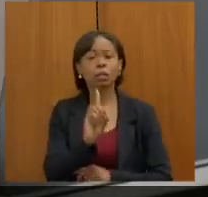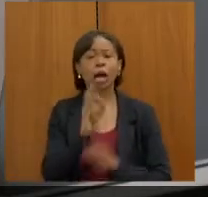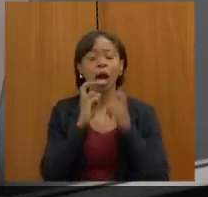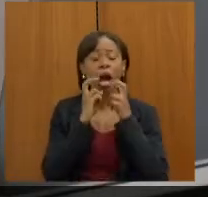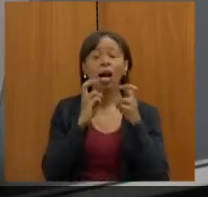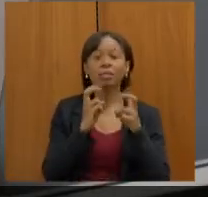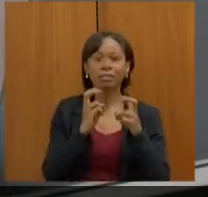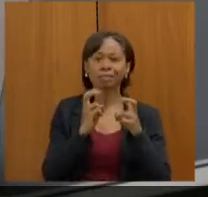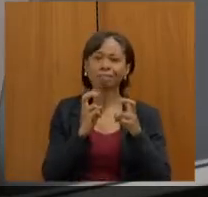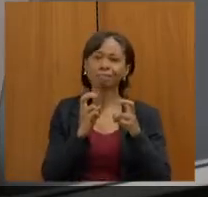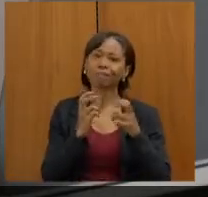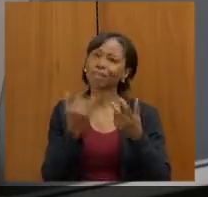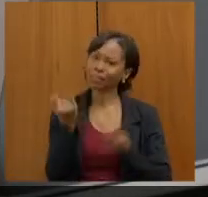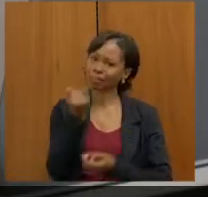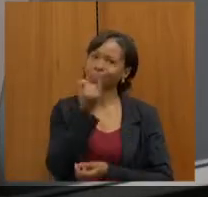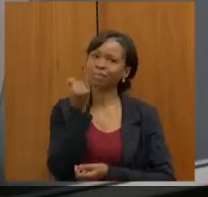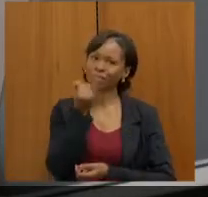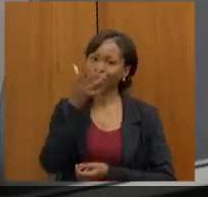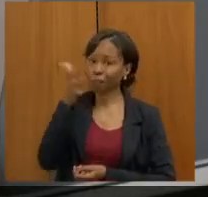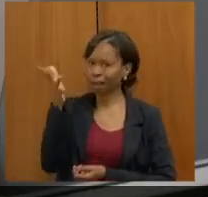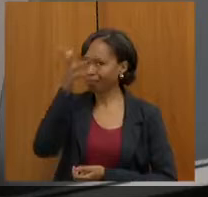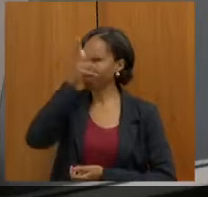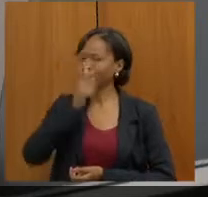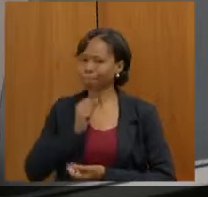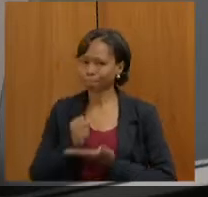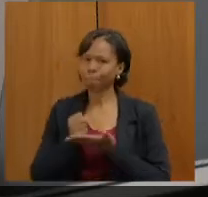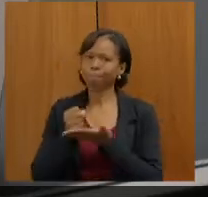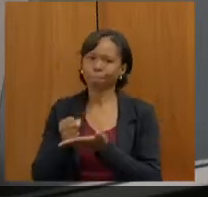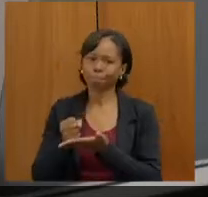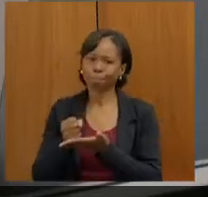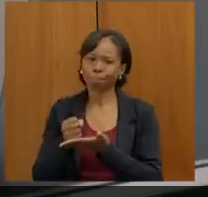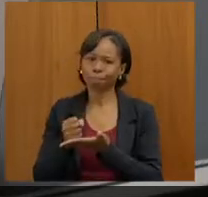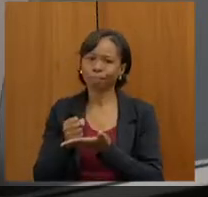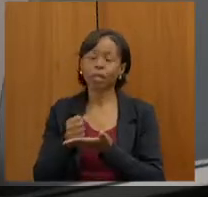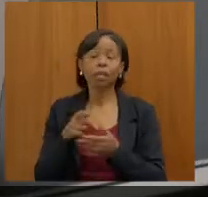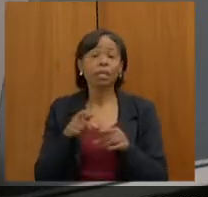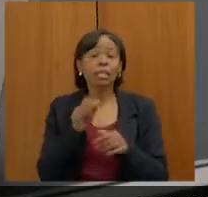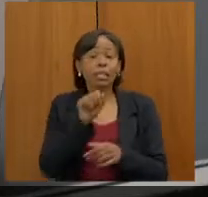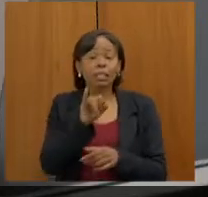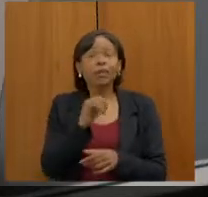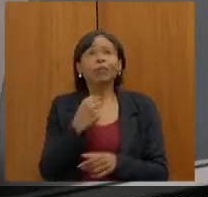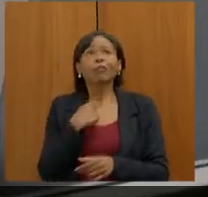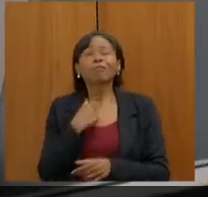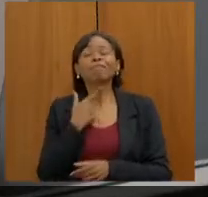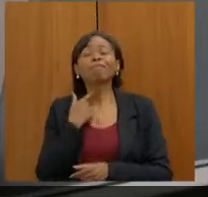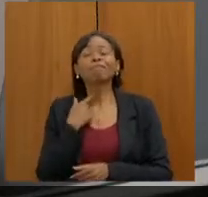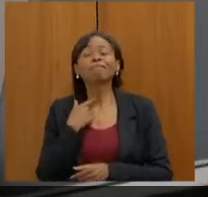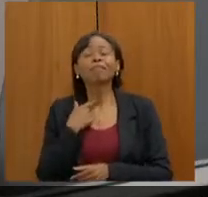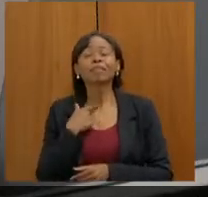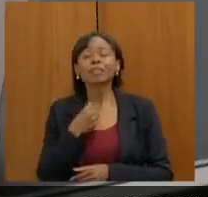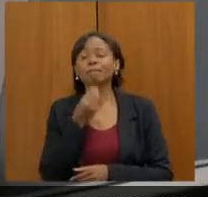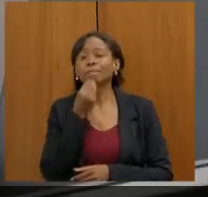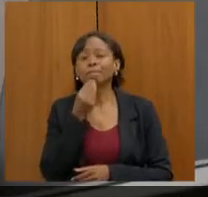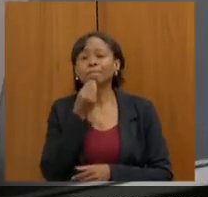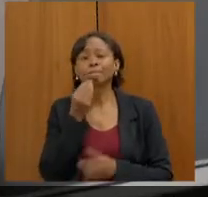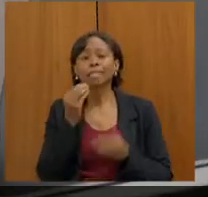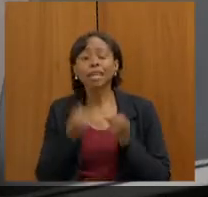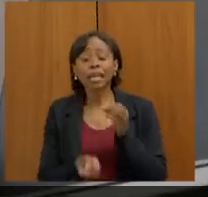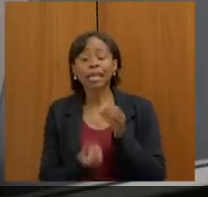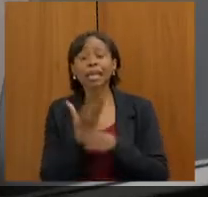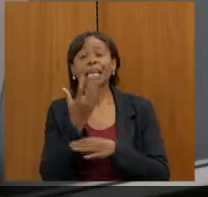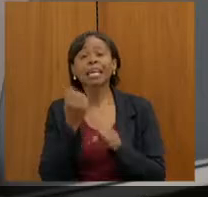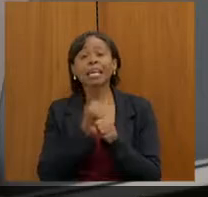irá a salvar vidas Além disso se eu puder é uma casa lilás com todas as